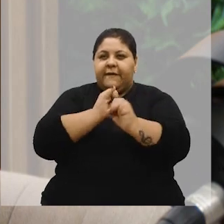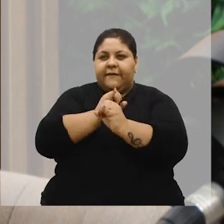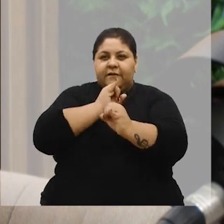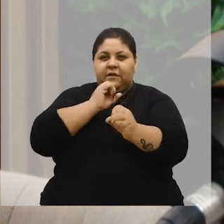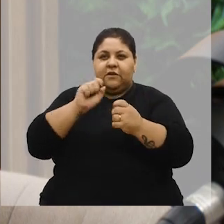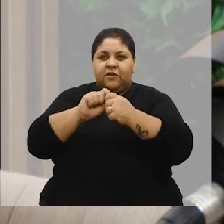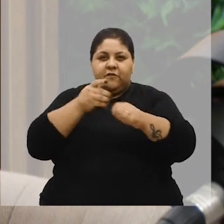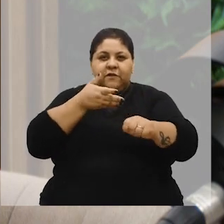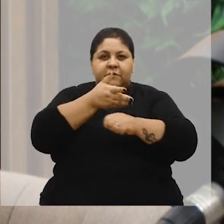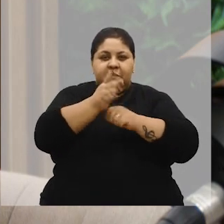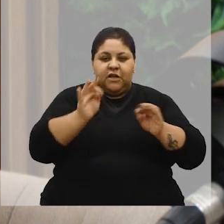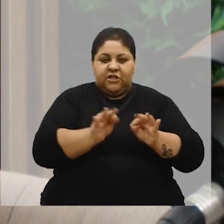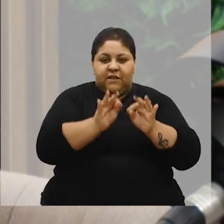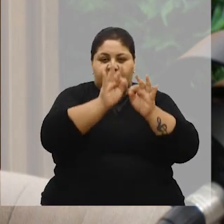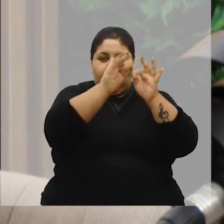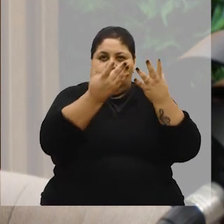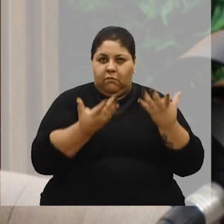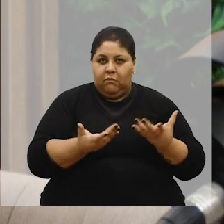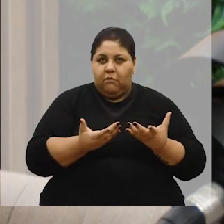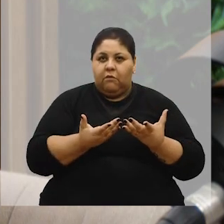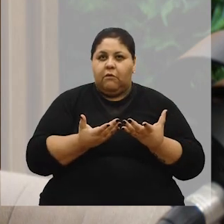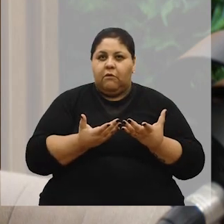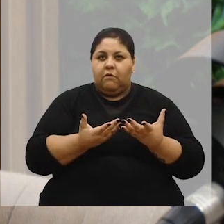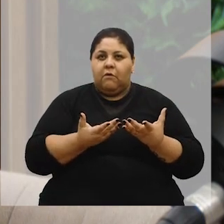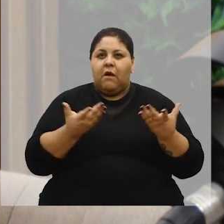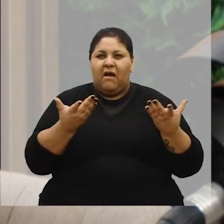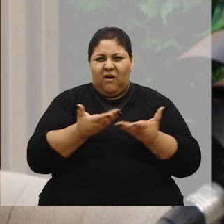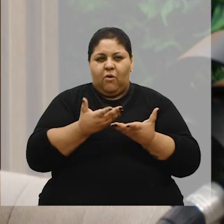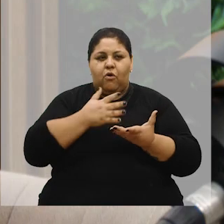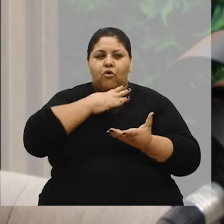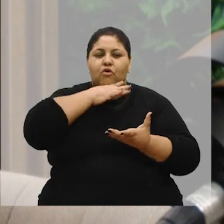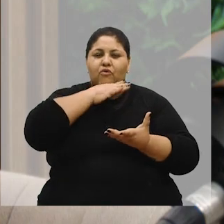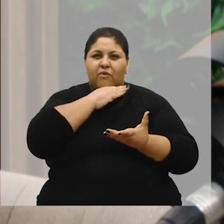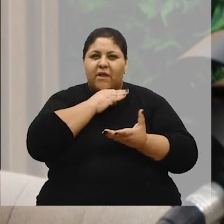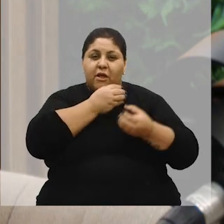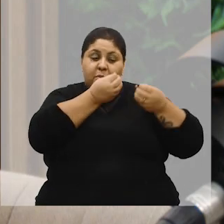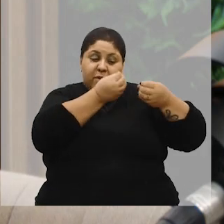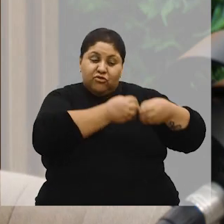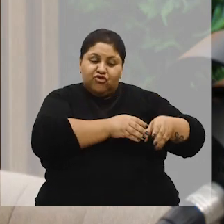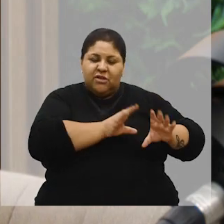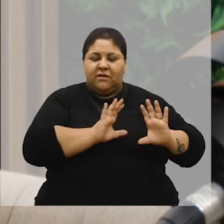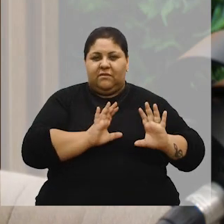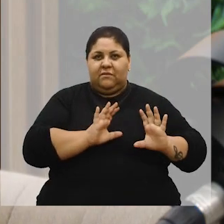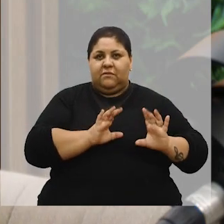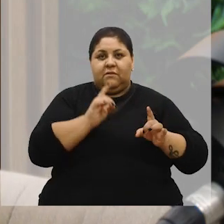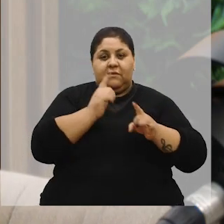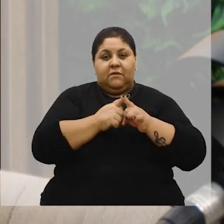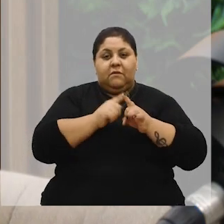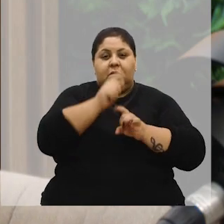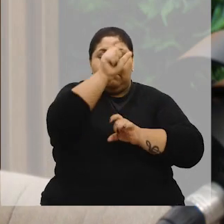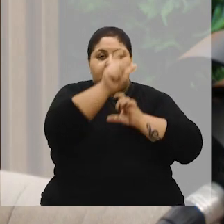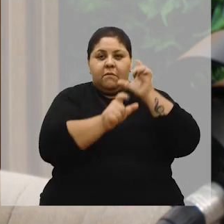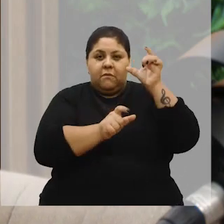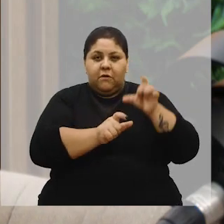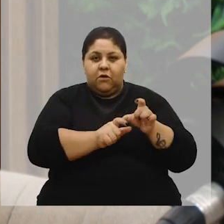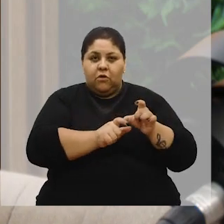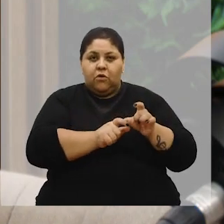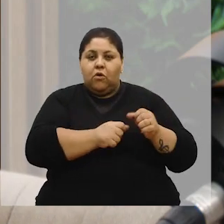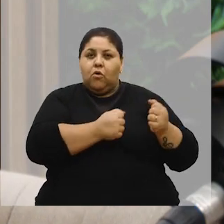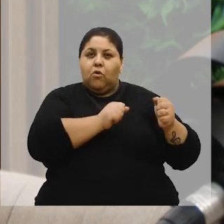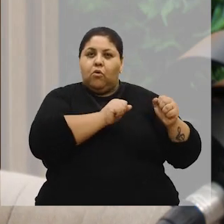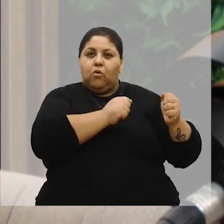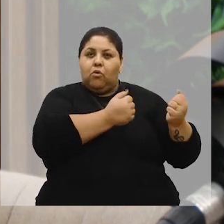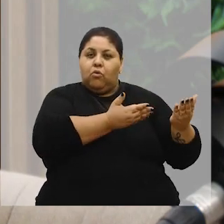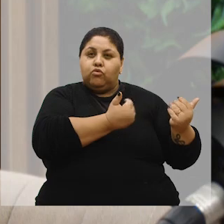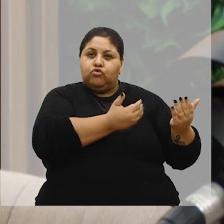com um caráter muito ruim e muito prejudicioso, porque as pessoas, os jovens, ao